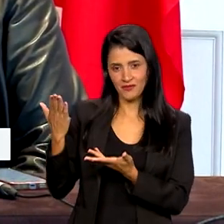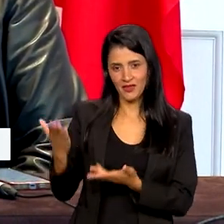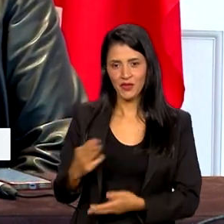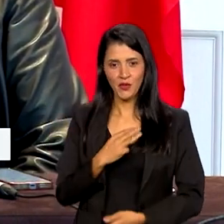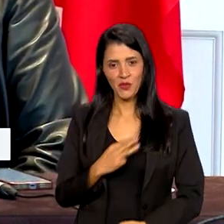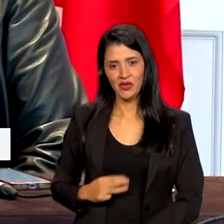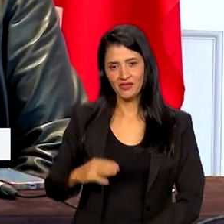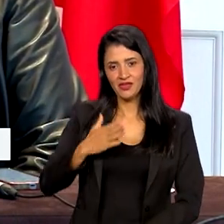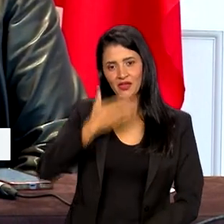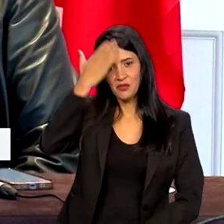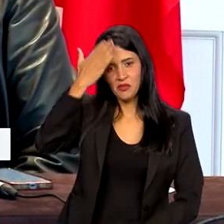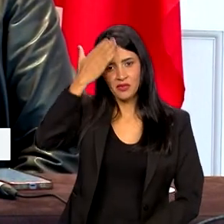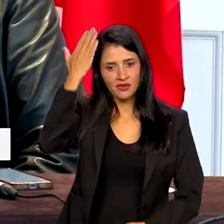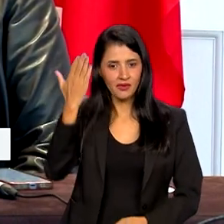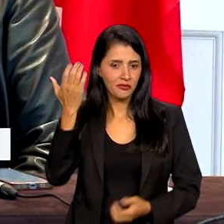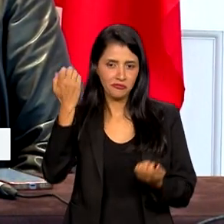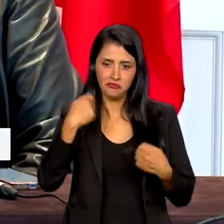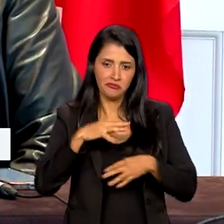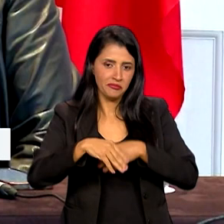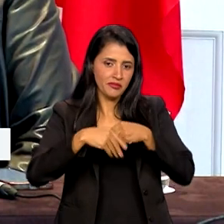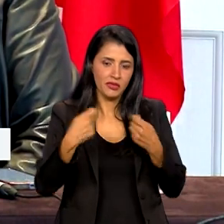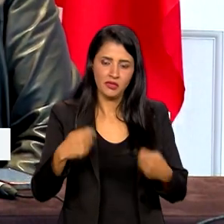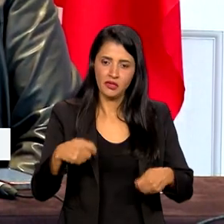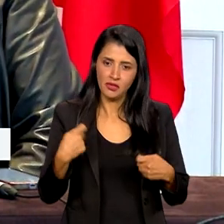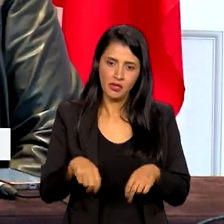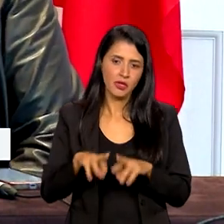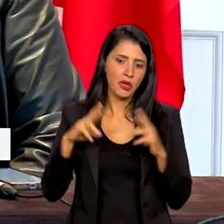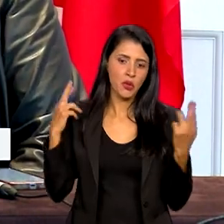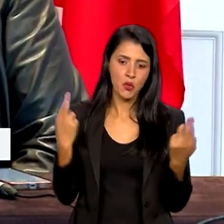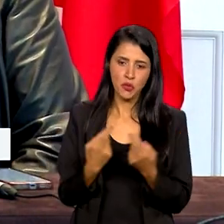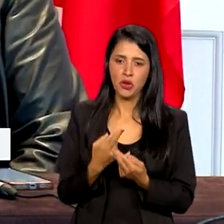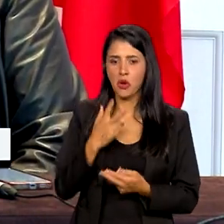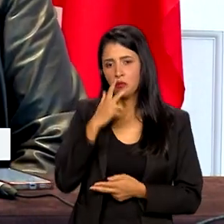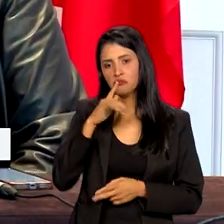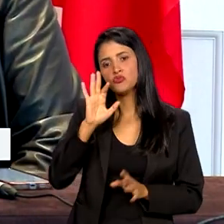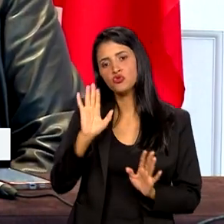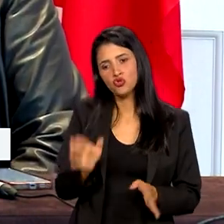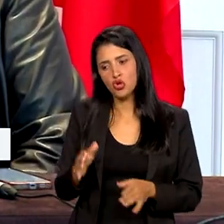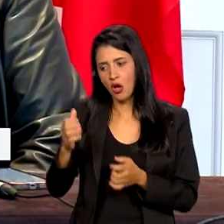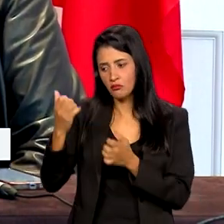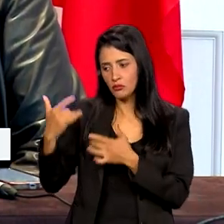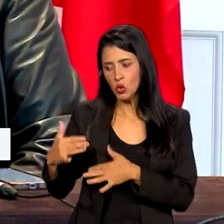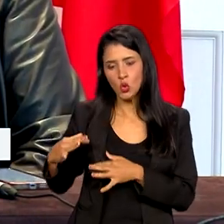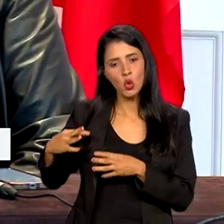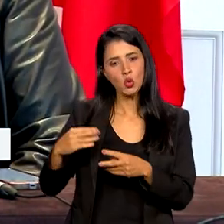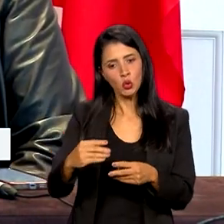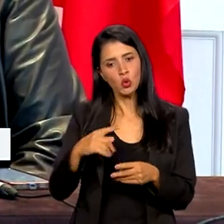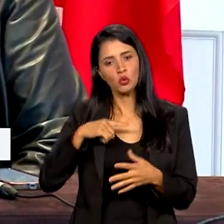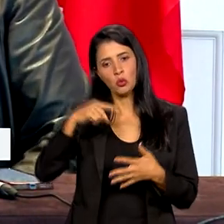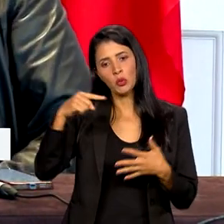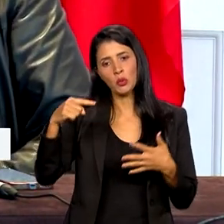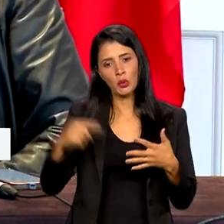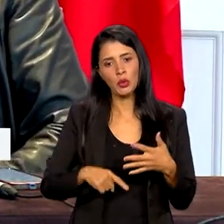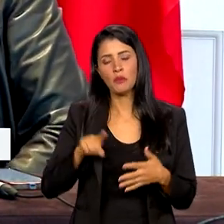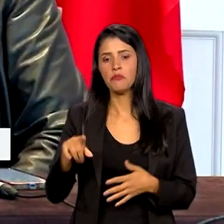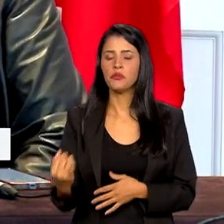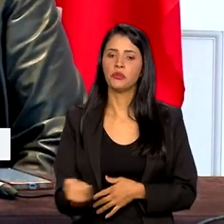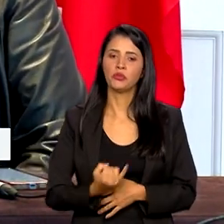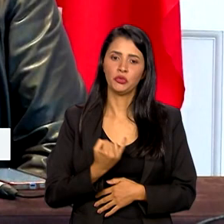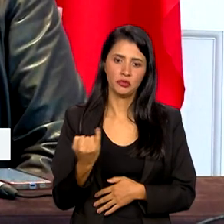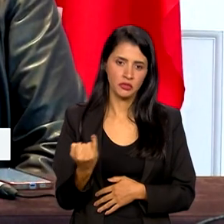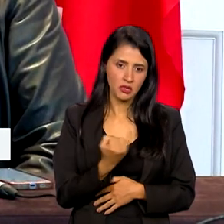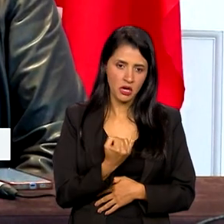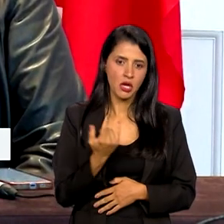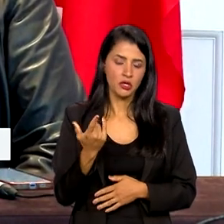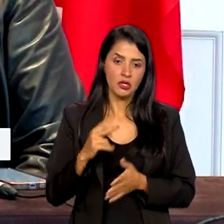ministro Márcio Macedo, não há muito mais o que dizer a respeito da reunião. Acho que ele colocou todos os contornos fundamentais,